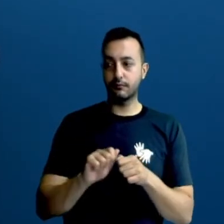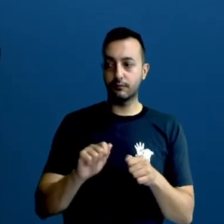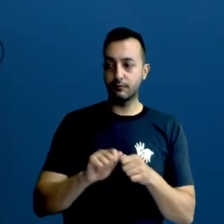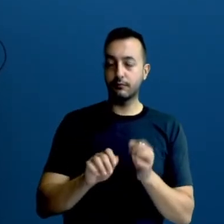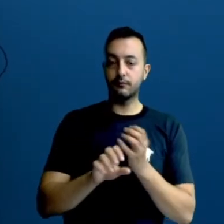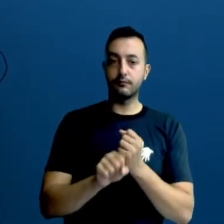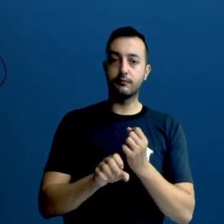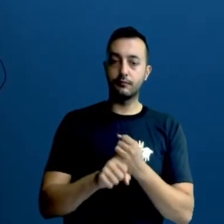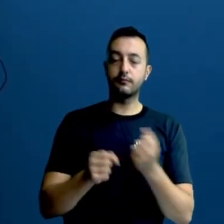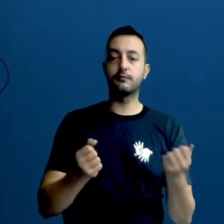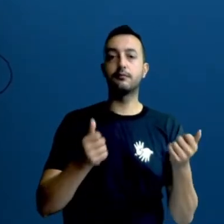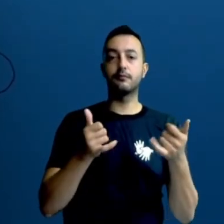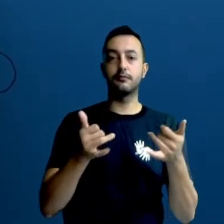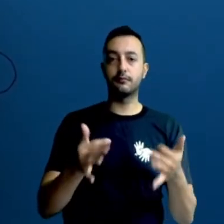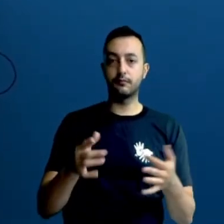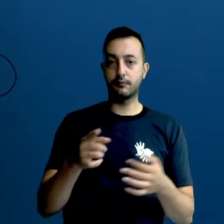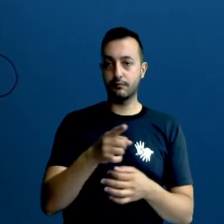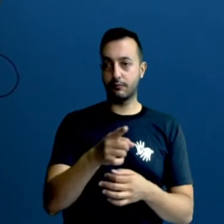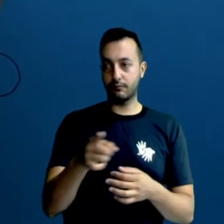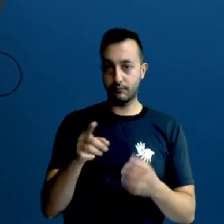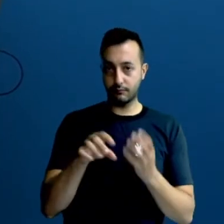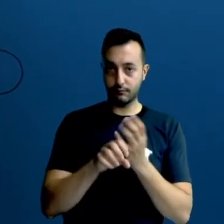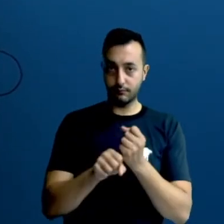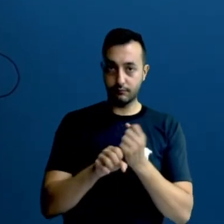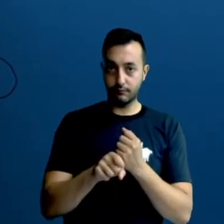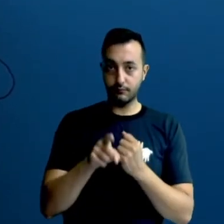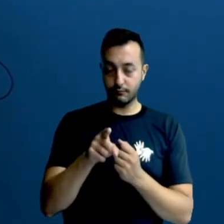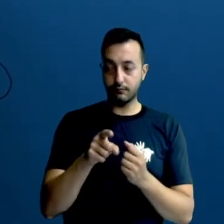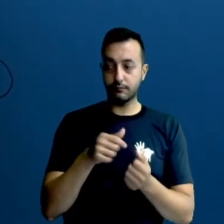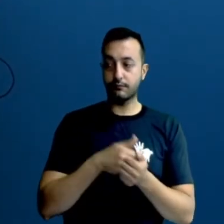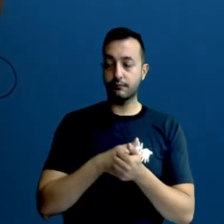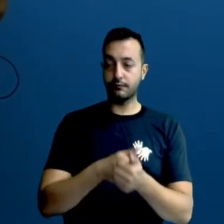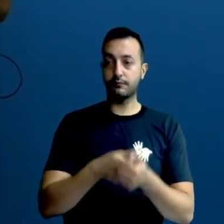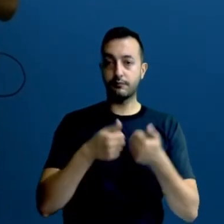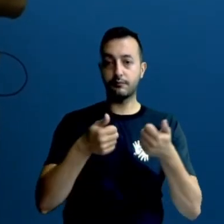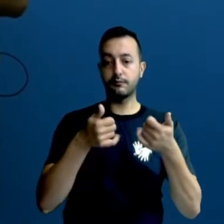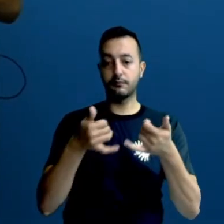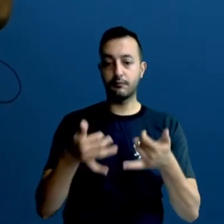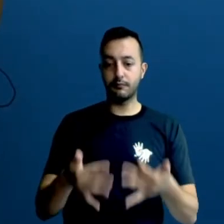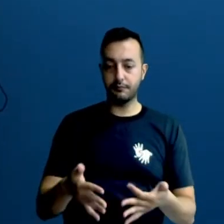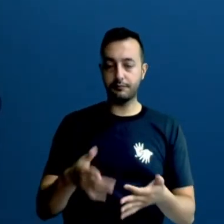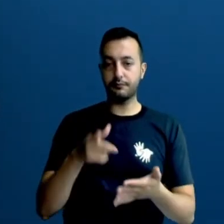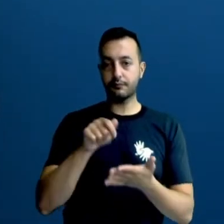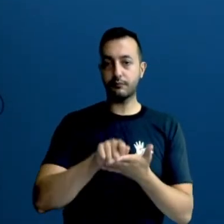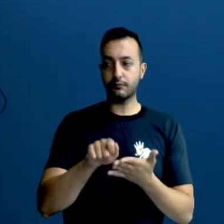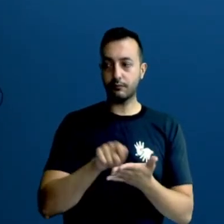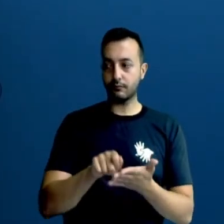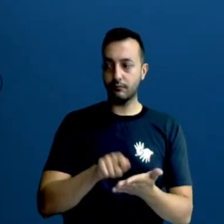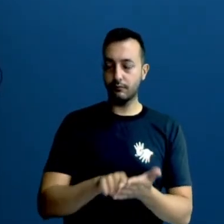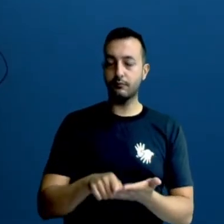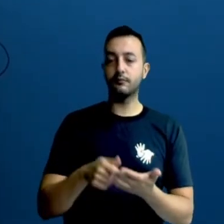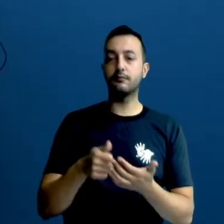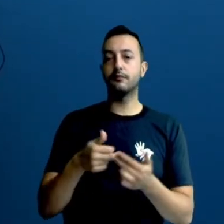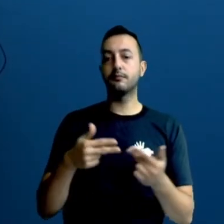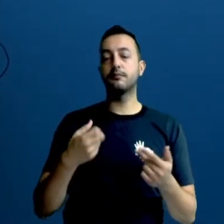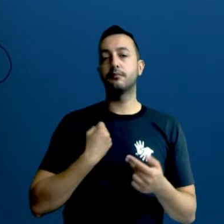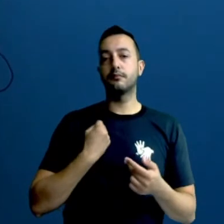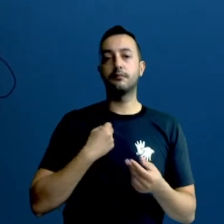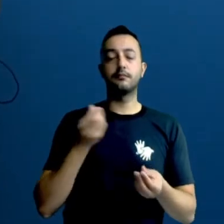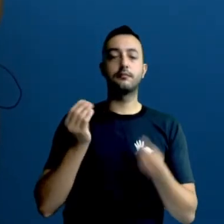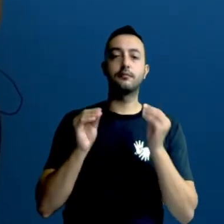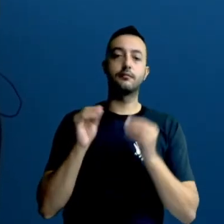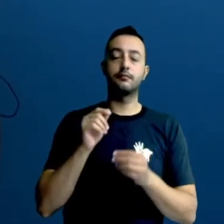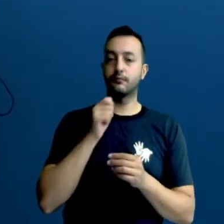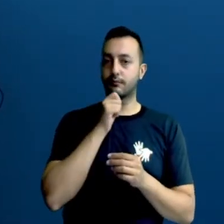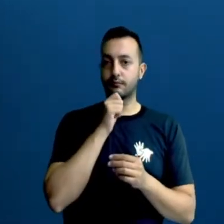vou explicar e vocês irão fazer a continha aí, tá bom? Acompanhem a explicação e anotem os cálculos que os números aqui eu não coloquei